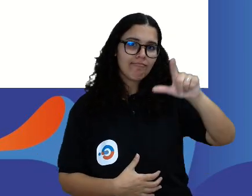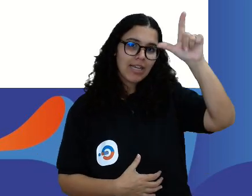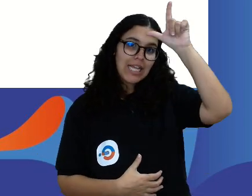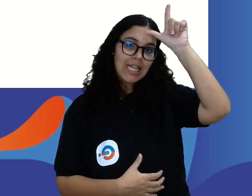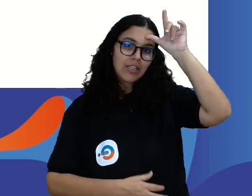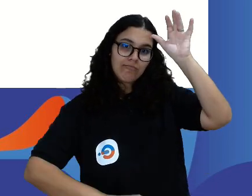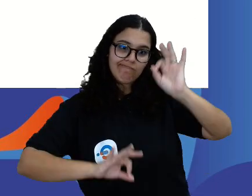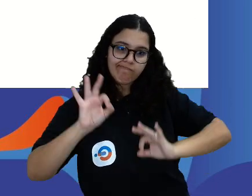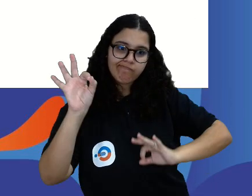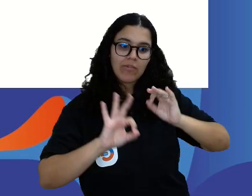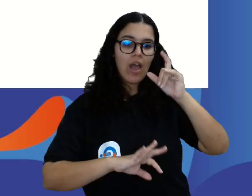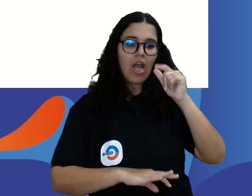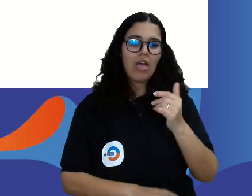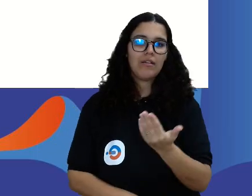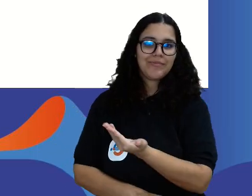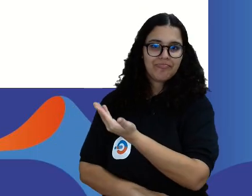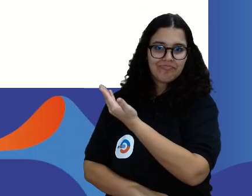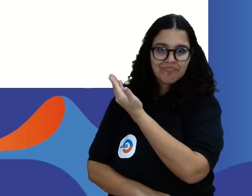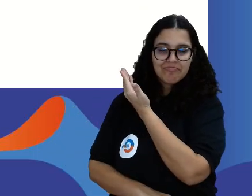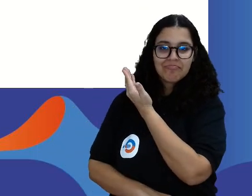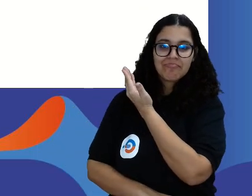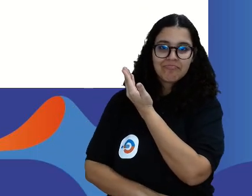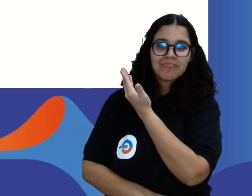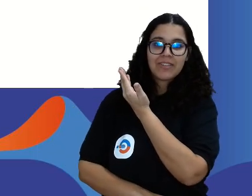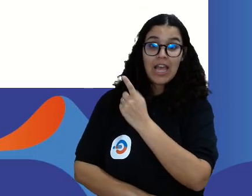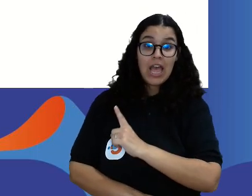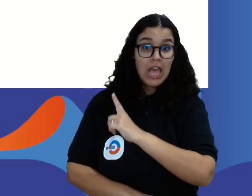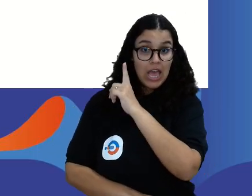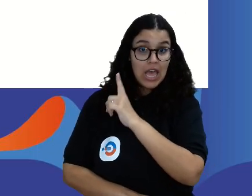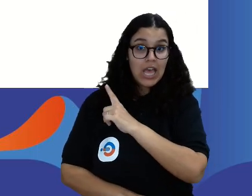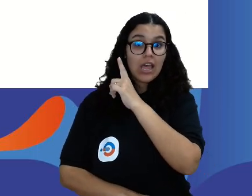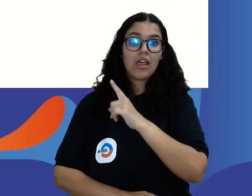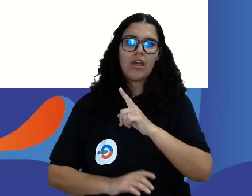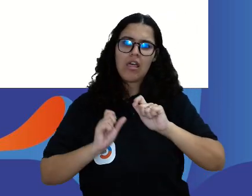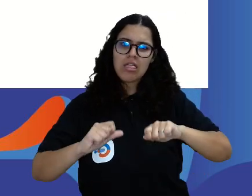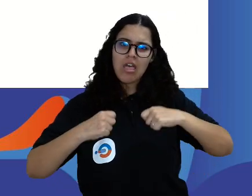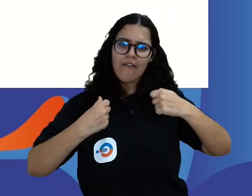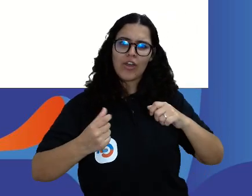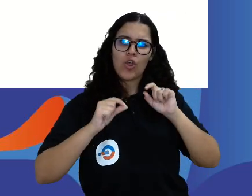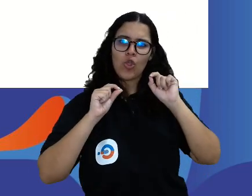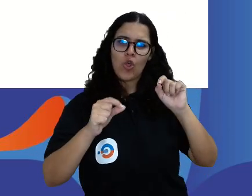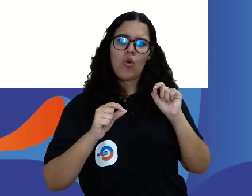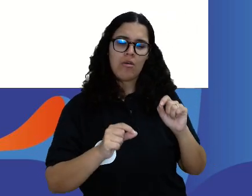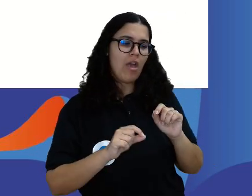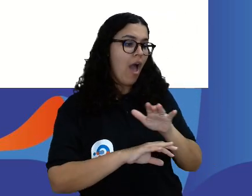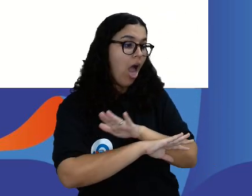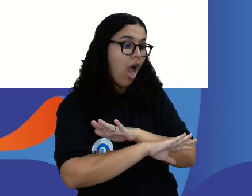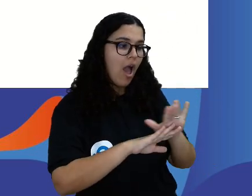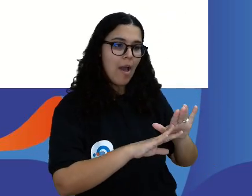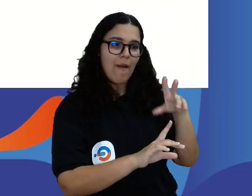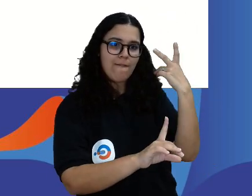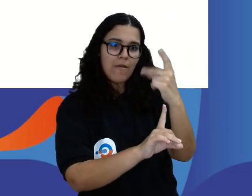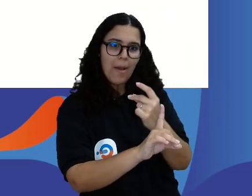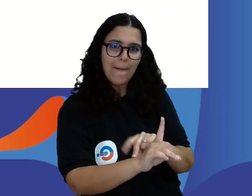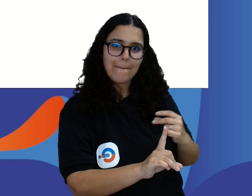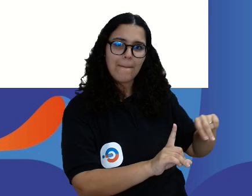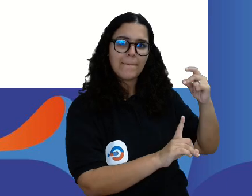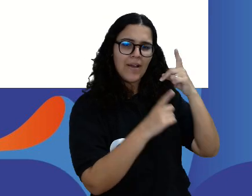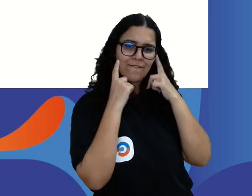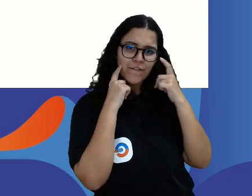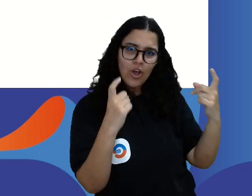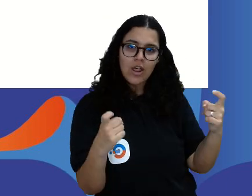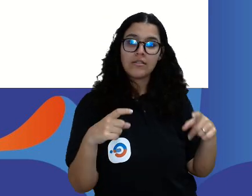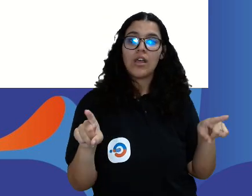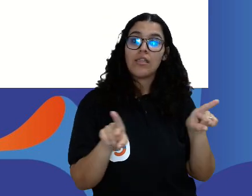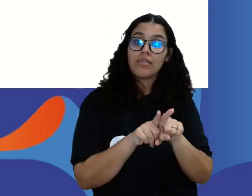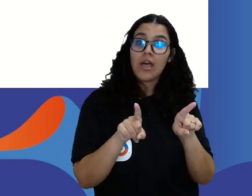movimento é o João Cândido, que, dentre outras coisas, defendia o fim dos castigos físicos e defendia